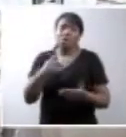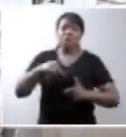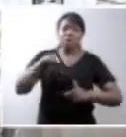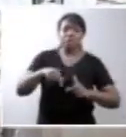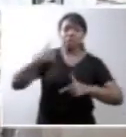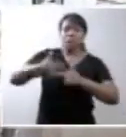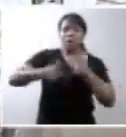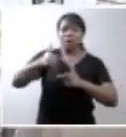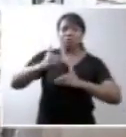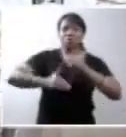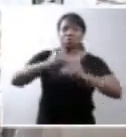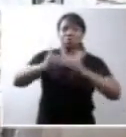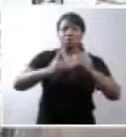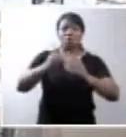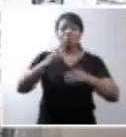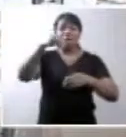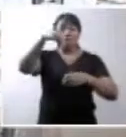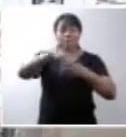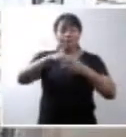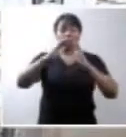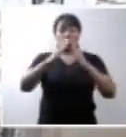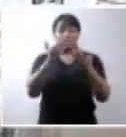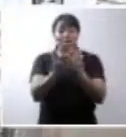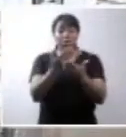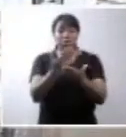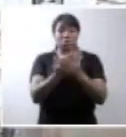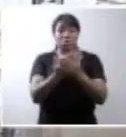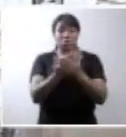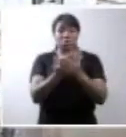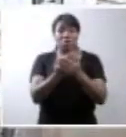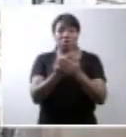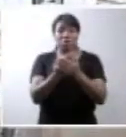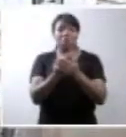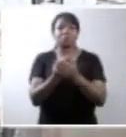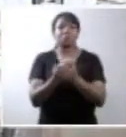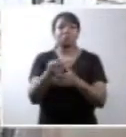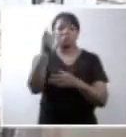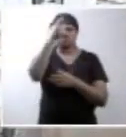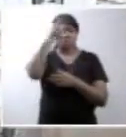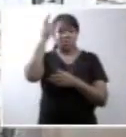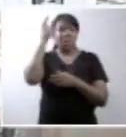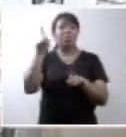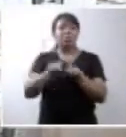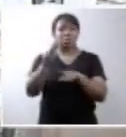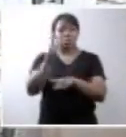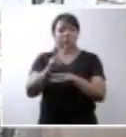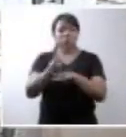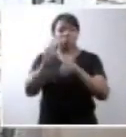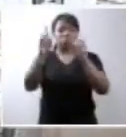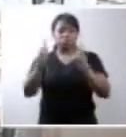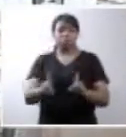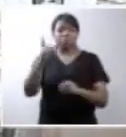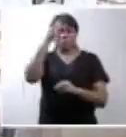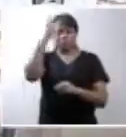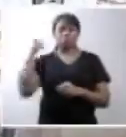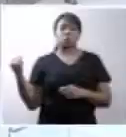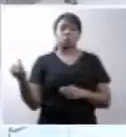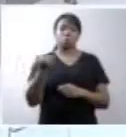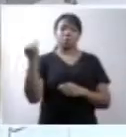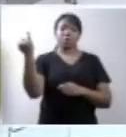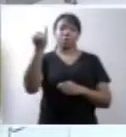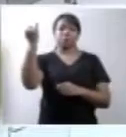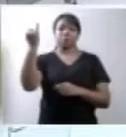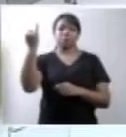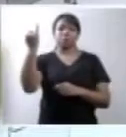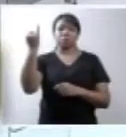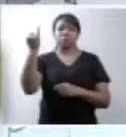senhora desenvolve na Escola de Gente e pelo que a senhora representa na defesa dos direitos fundamentais daqueles